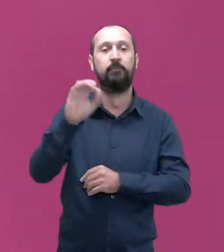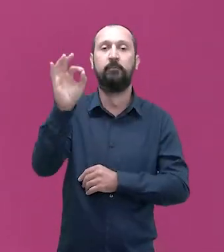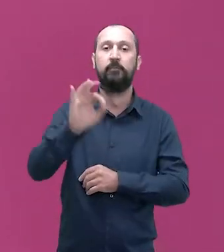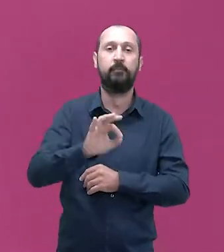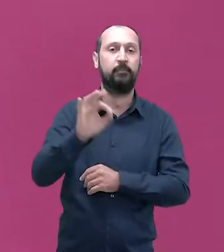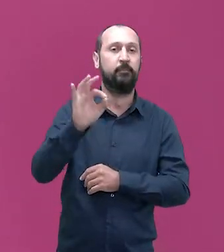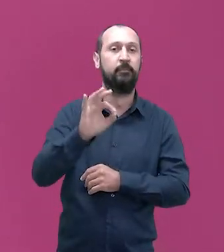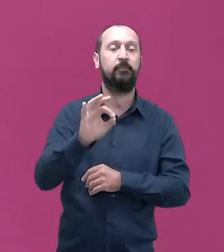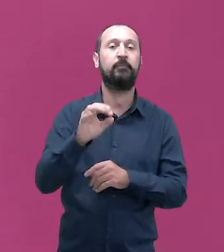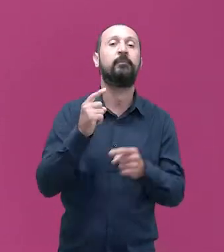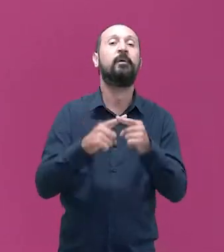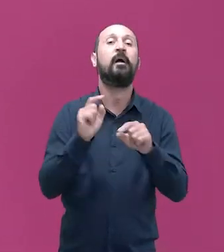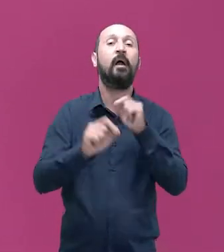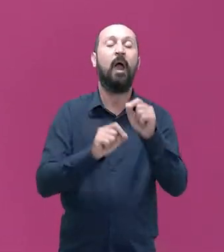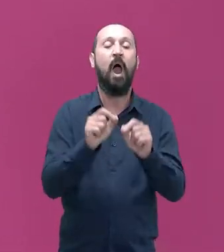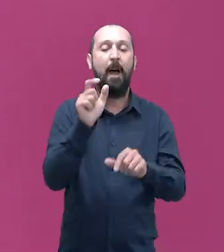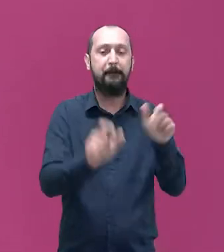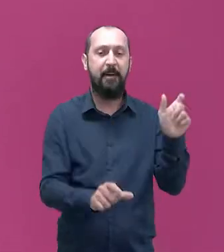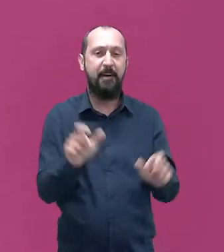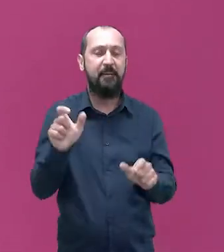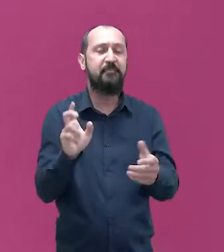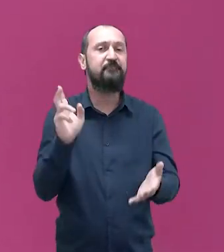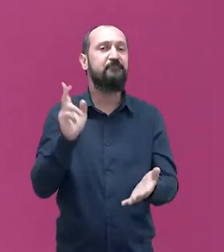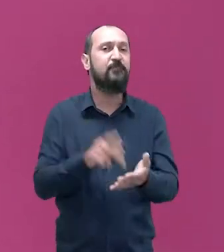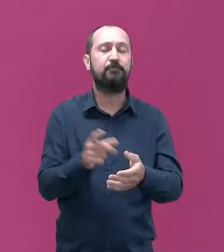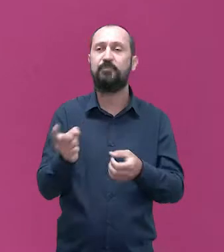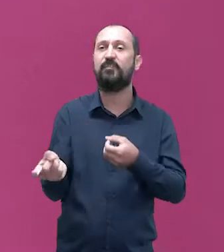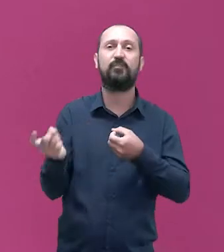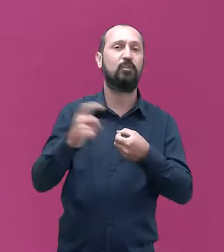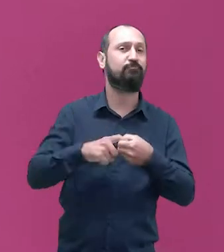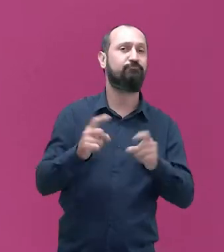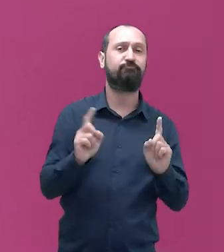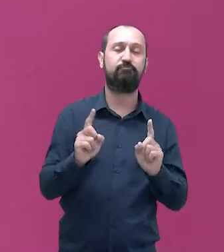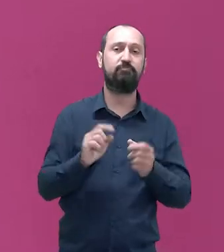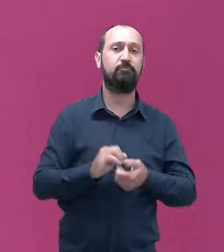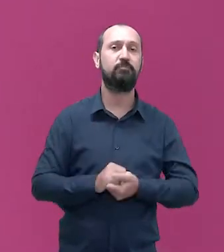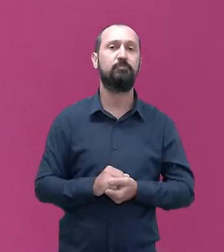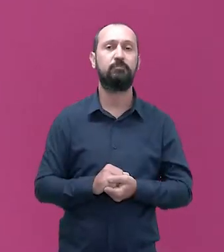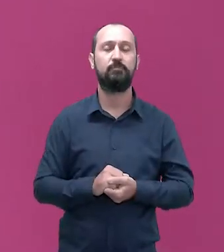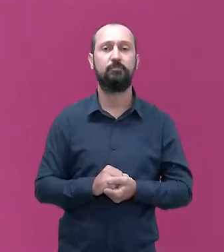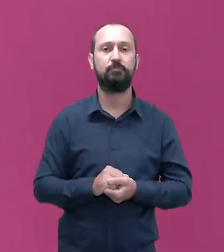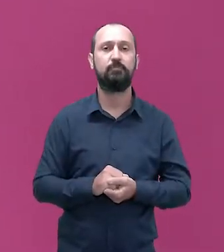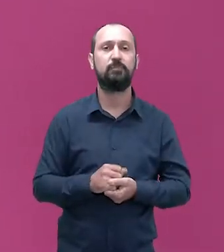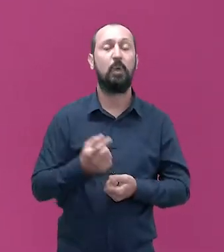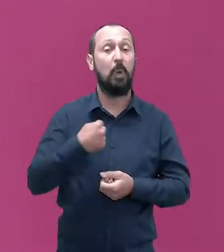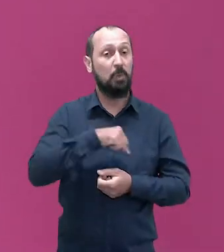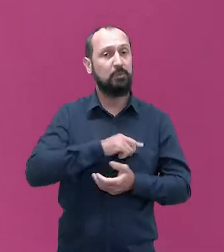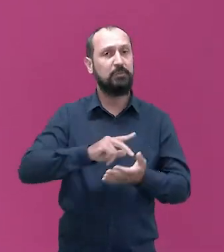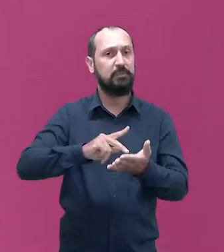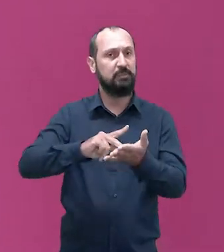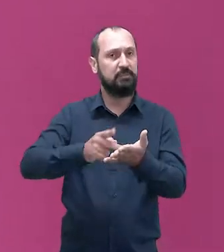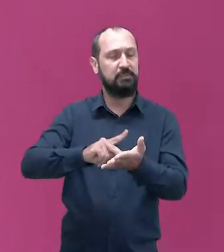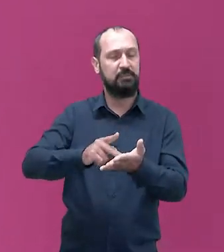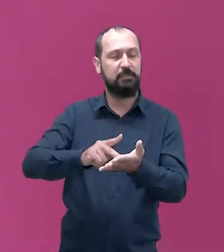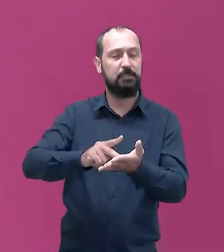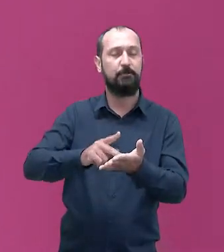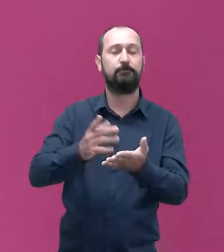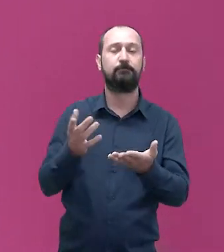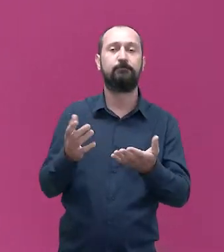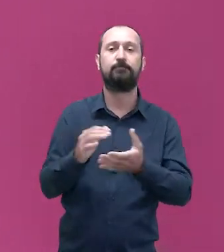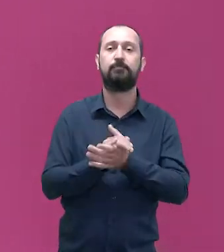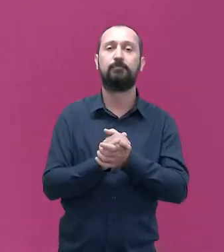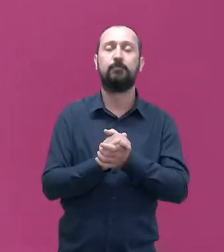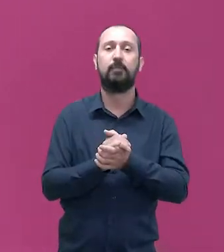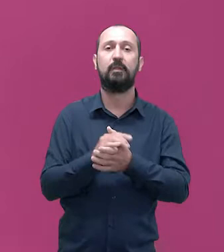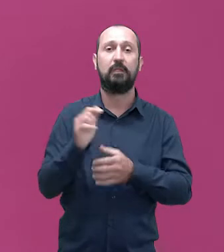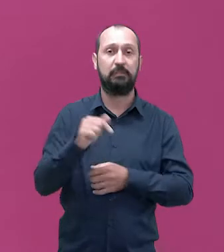de 30%, e são aquelas pessoas que realmente não irão voltar, né? Nós, como sindicato, vou falar